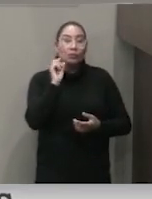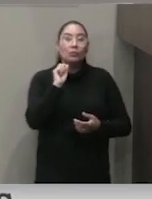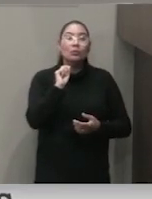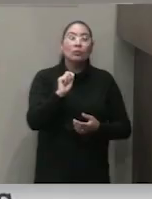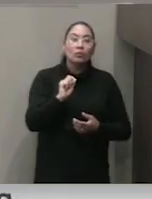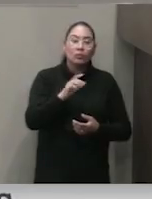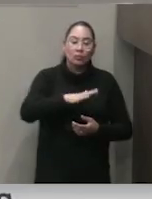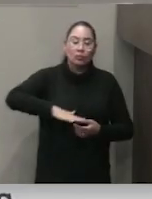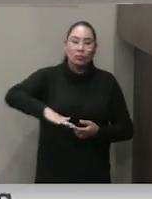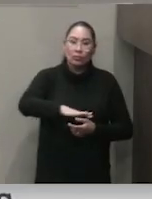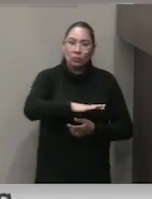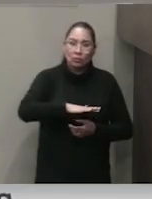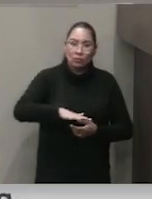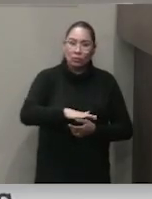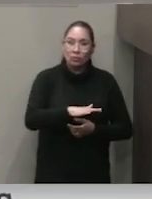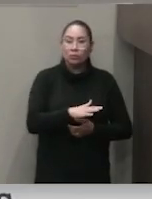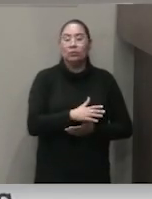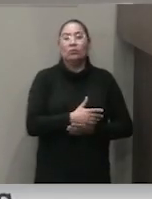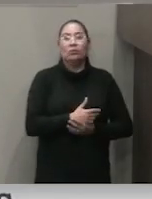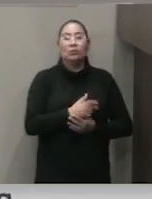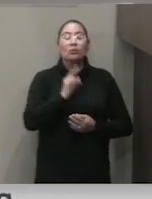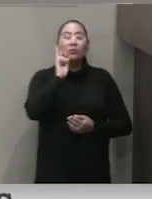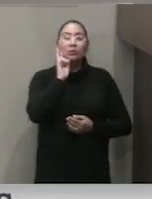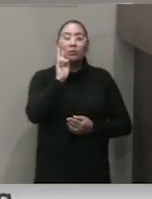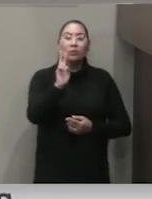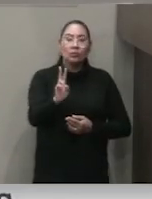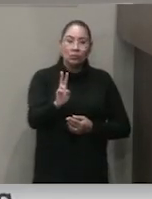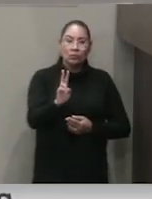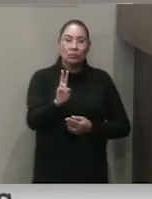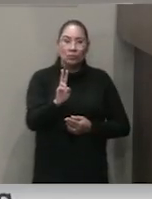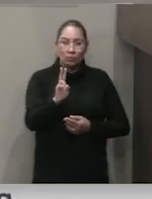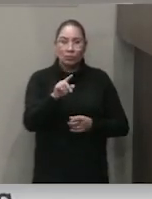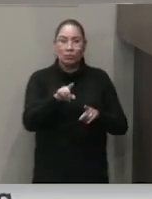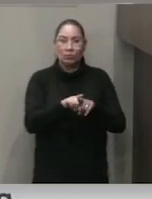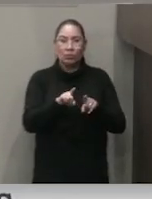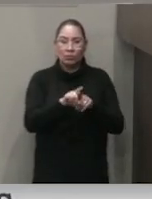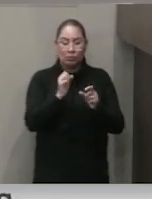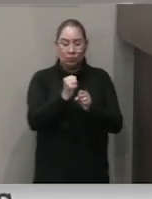gravidade, qual que é o impacto. Quando a gente olha para as obras da Corsã,